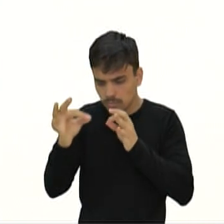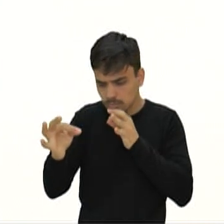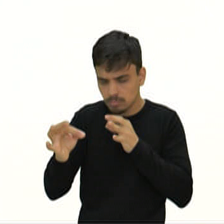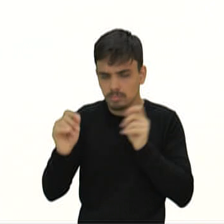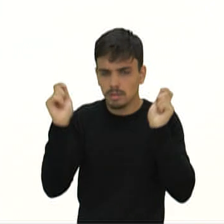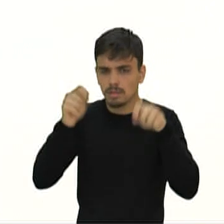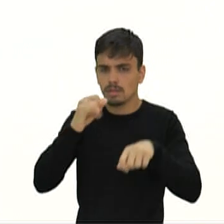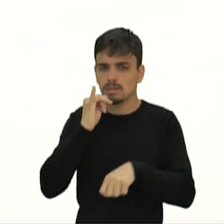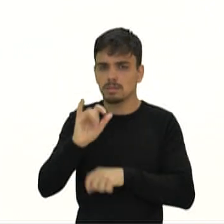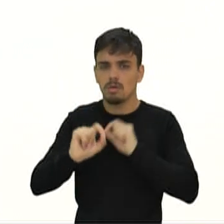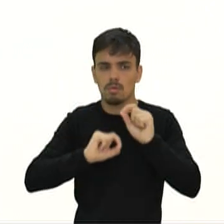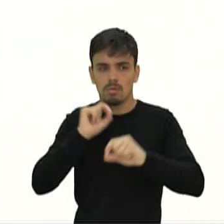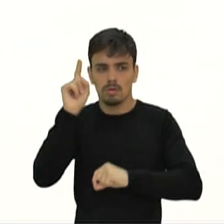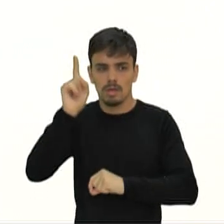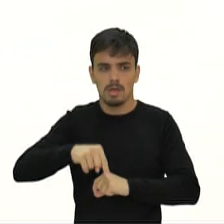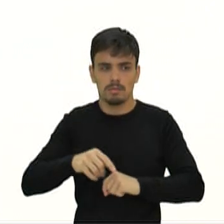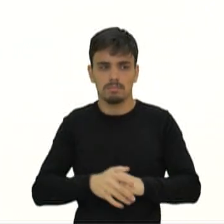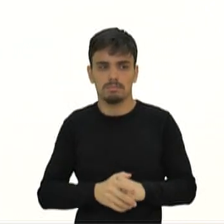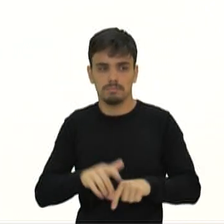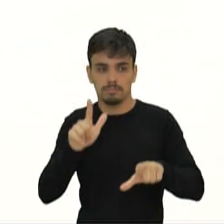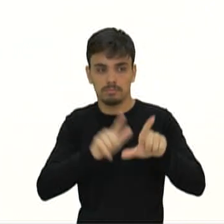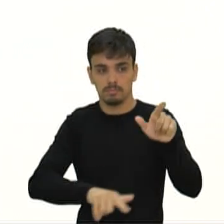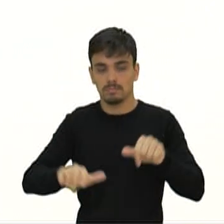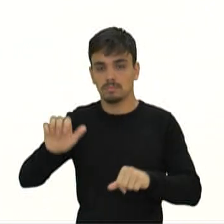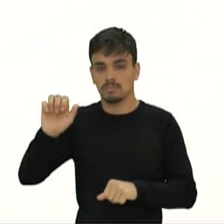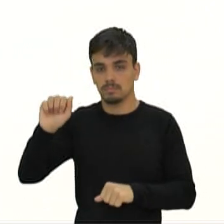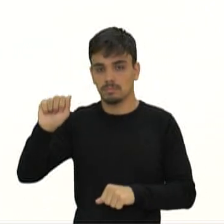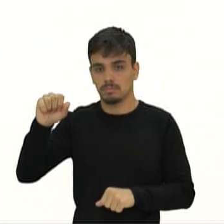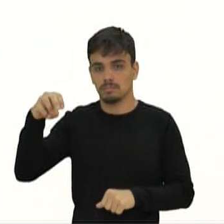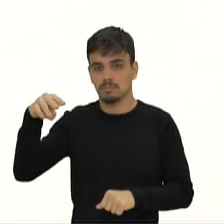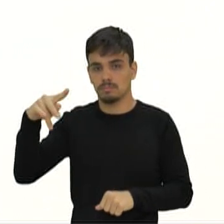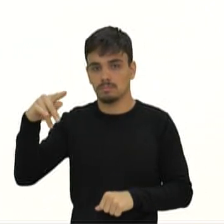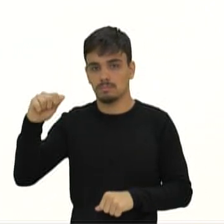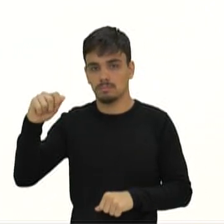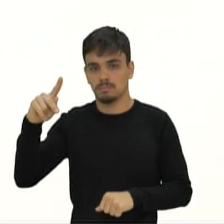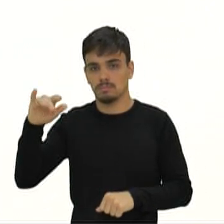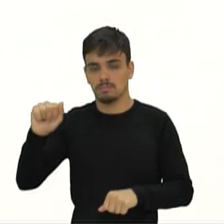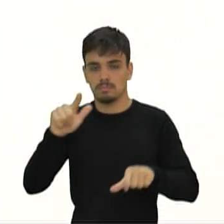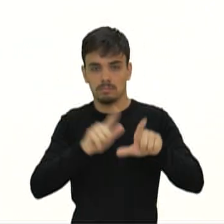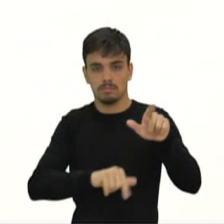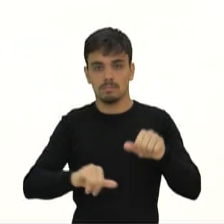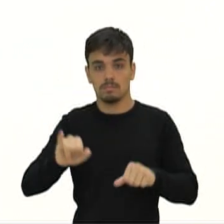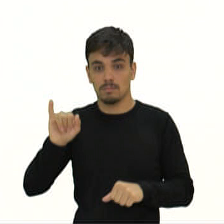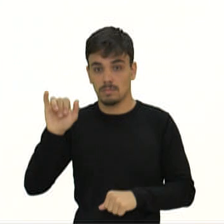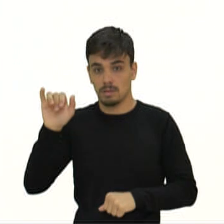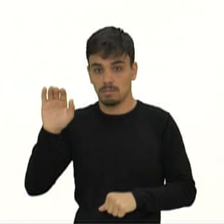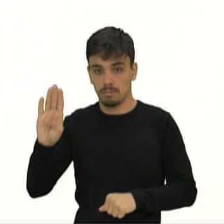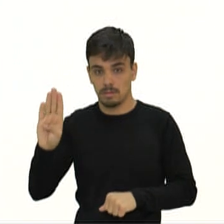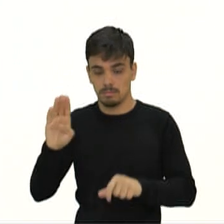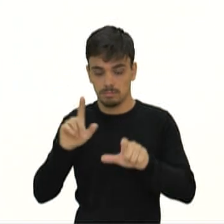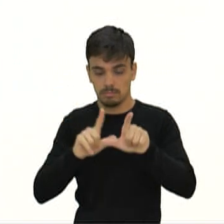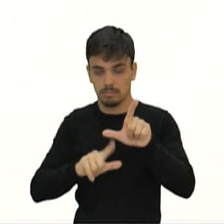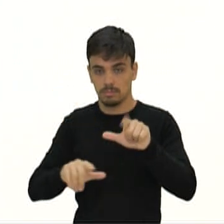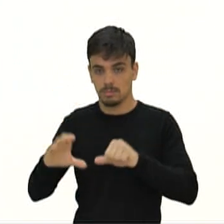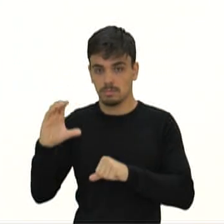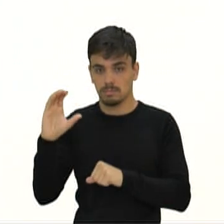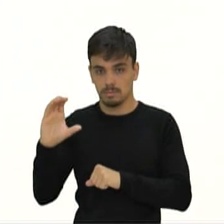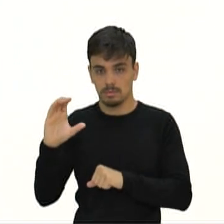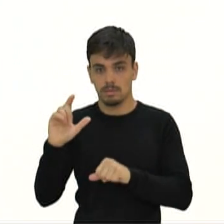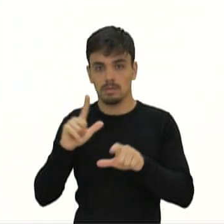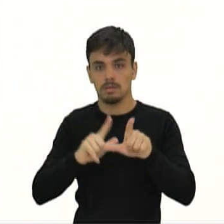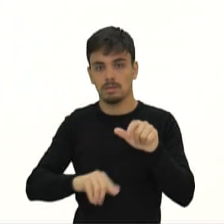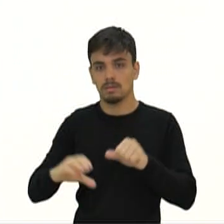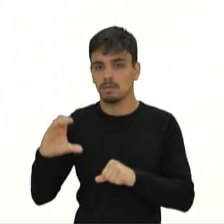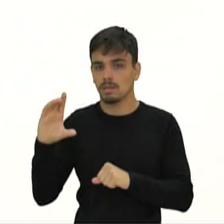Podemos dizer que essa pessoa possui, vamos às opções, miopia, hipermetropia,